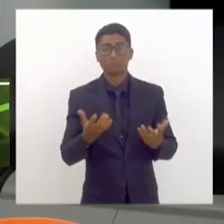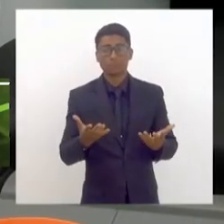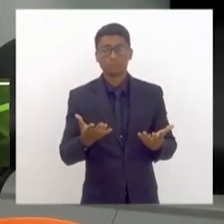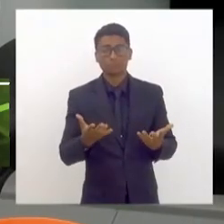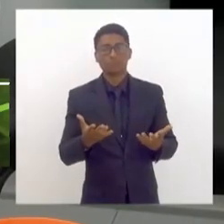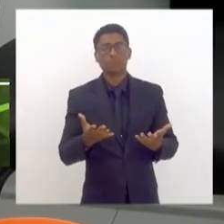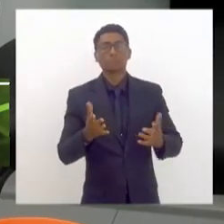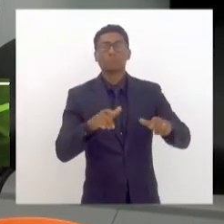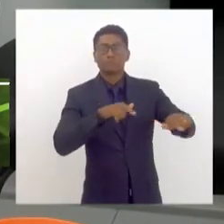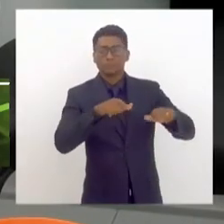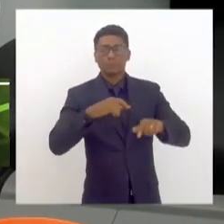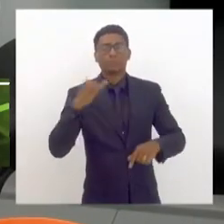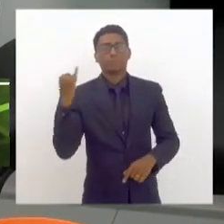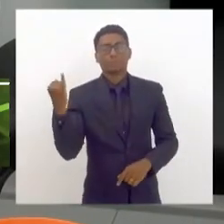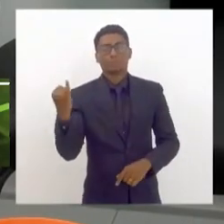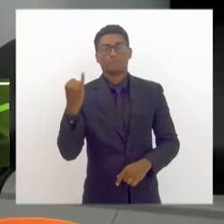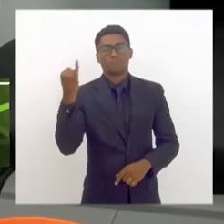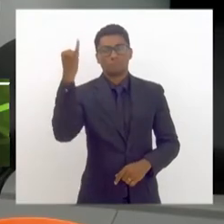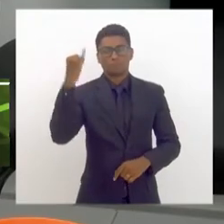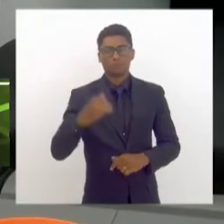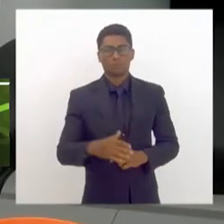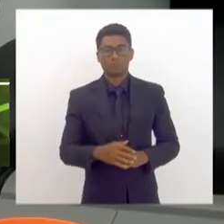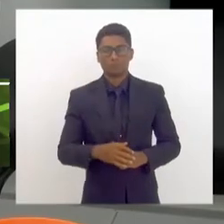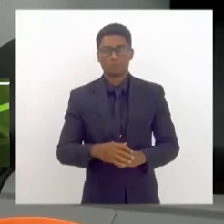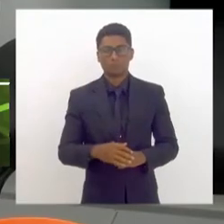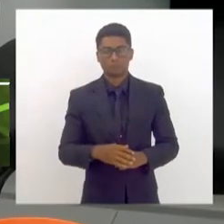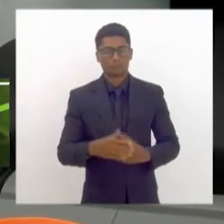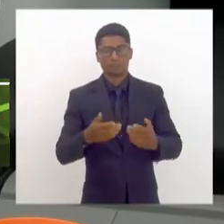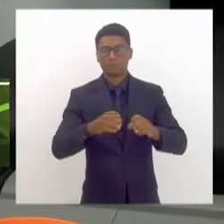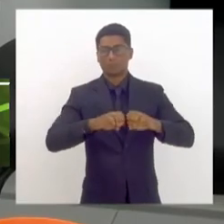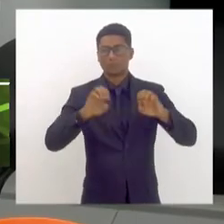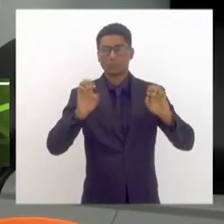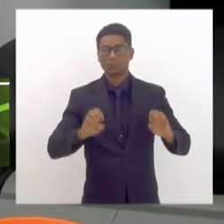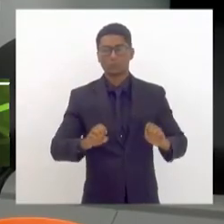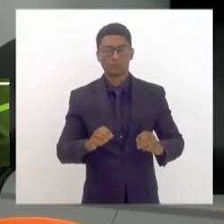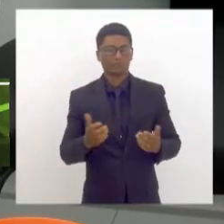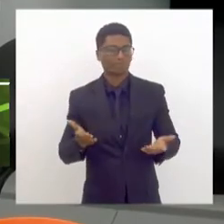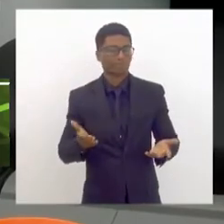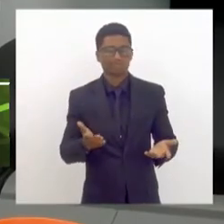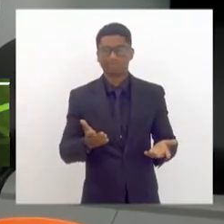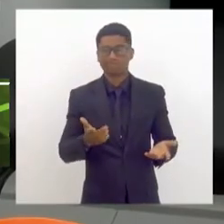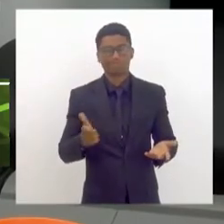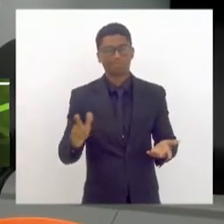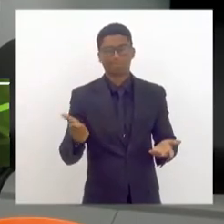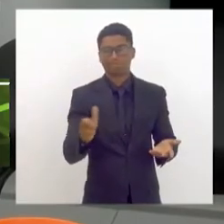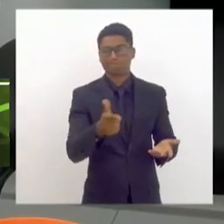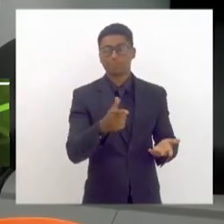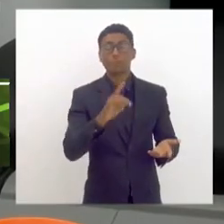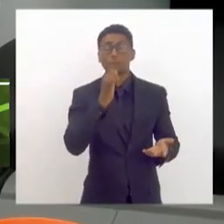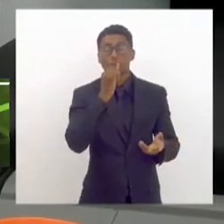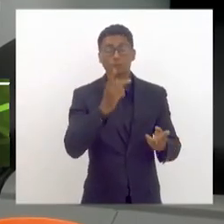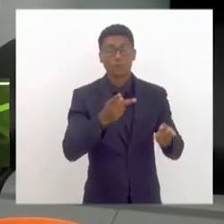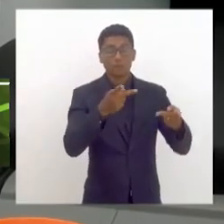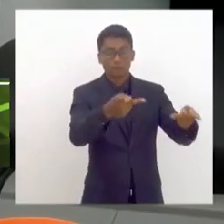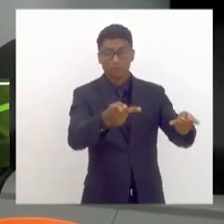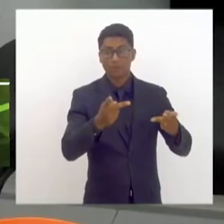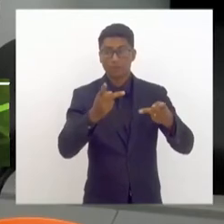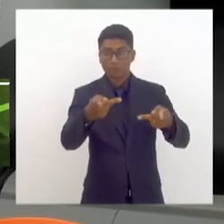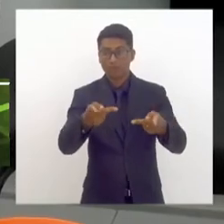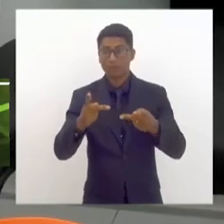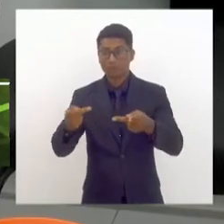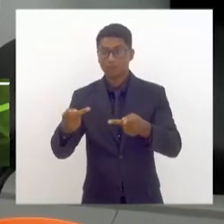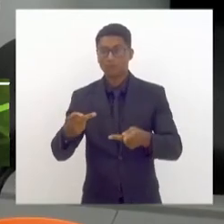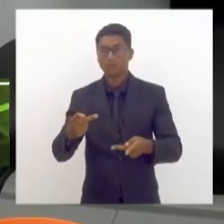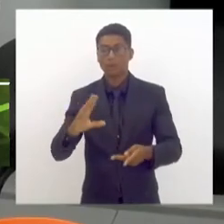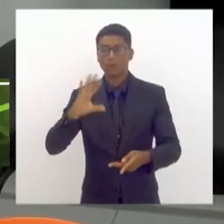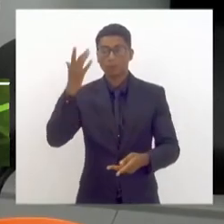que é fundamental e que praticamente não tem estrutura, né? Então, para as visitas técnicas, por exemplo, também já aconteceu de eu mesma